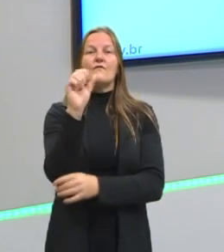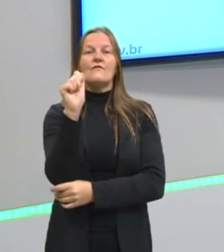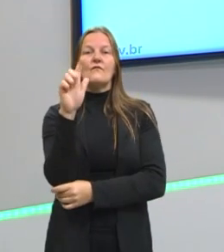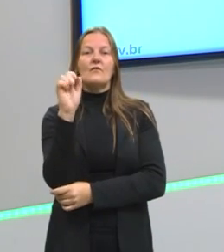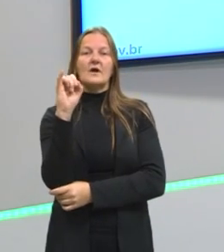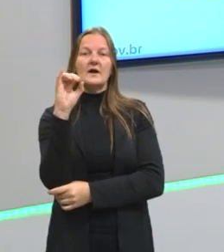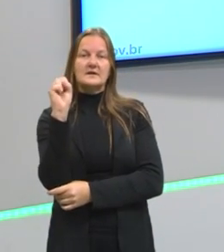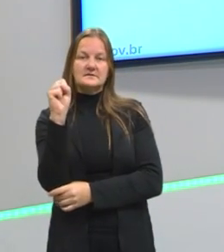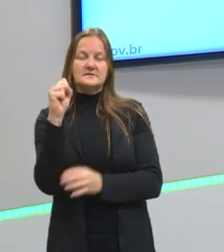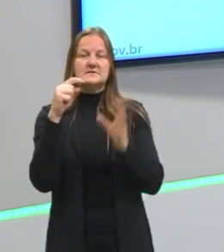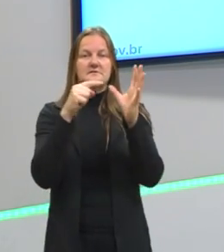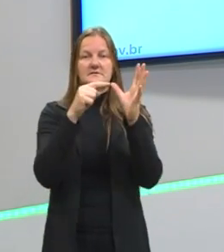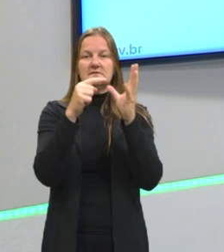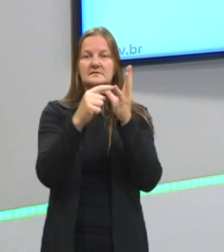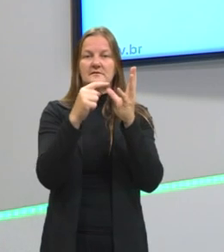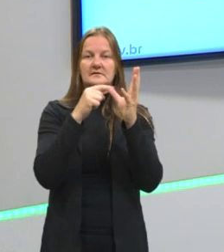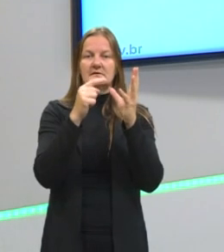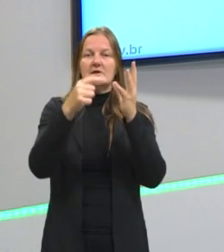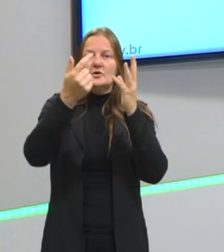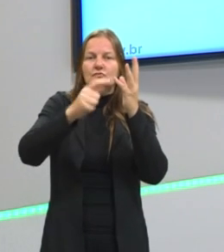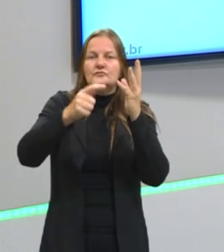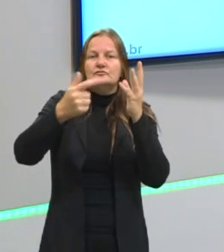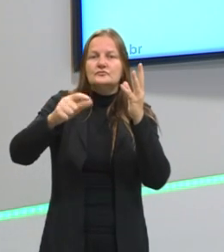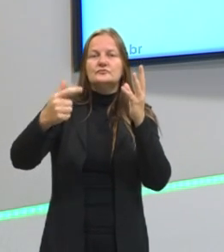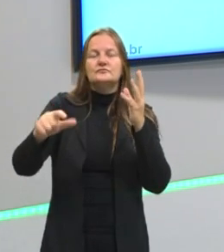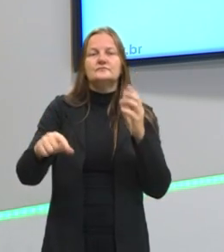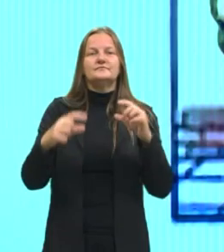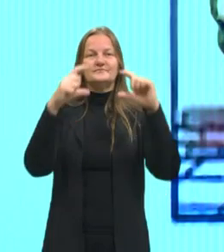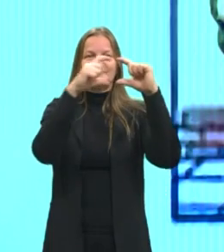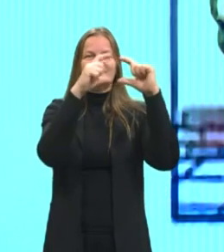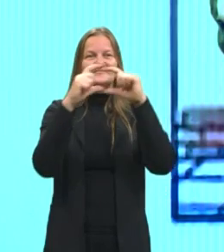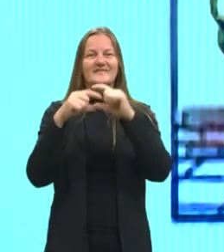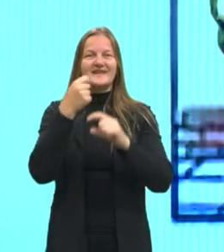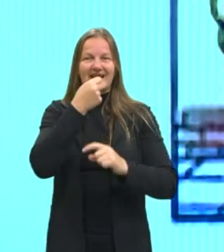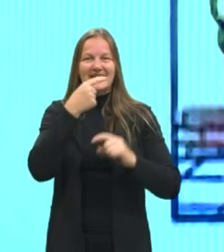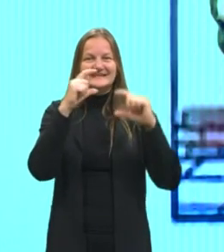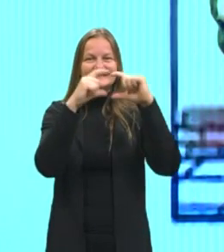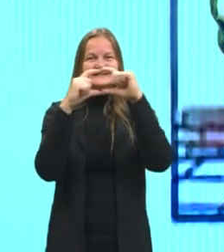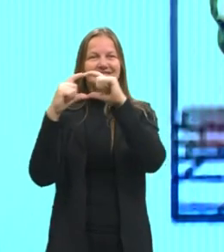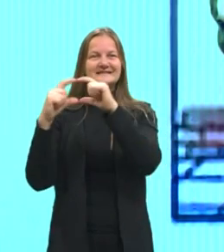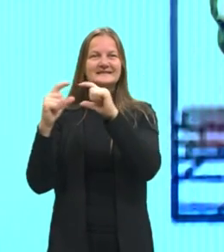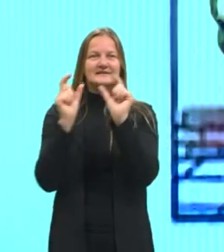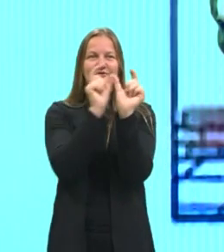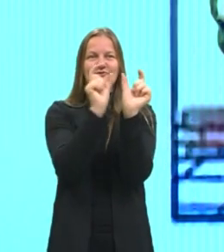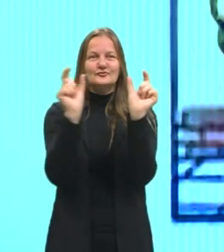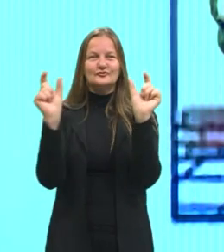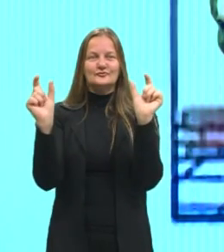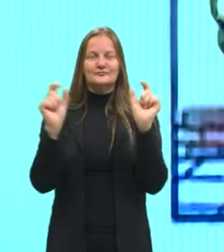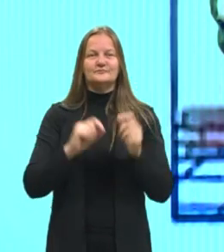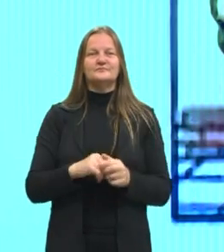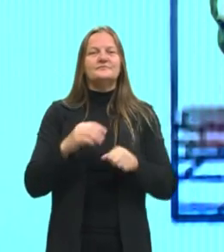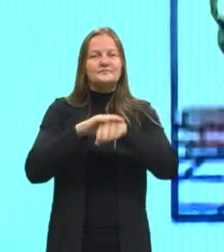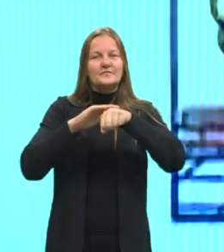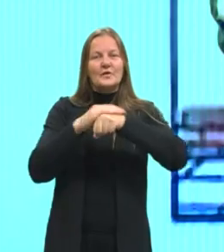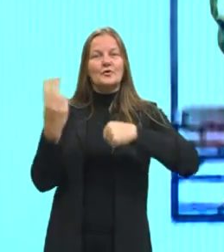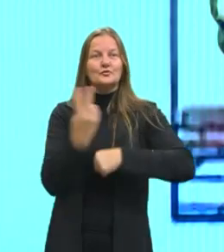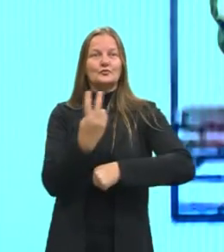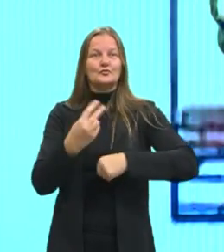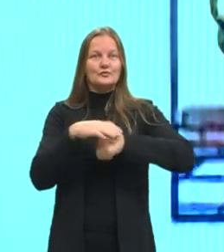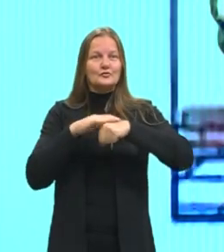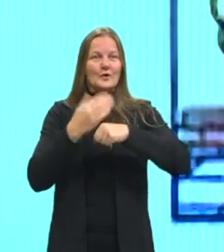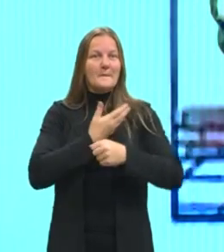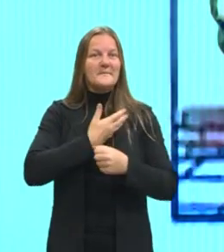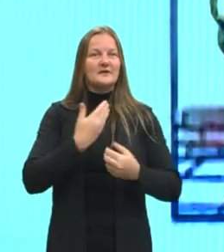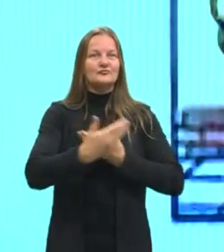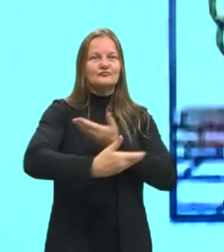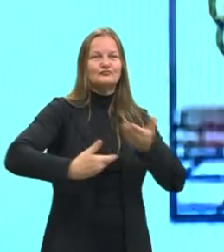vogais. Olhem ali nessa tirinha da Mafalda. Elas estão conversando, né? Ela e a amiga.